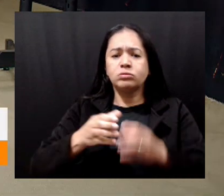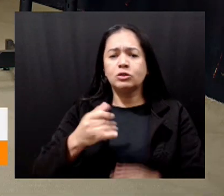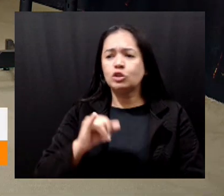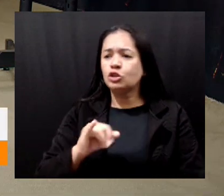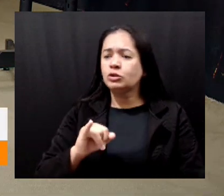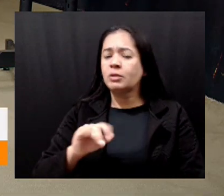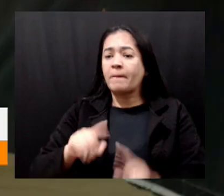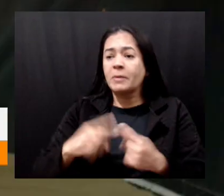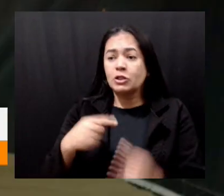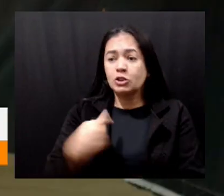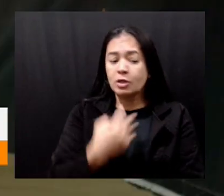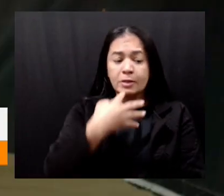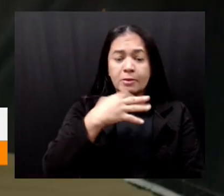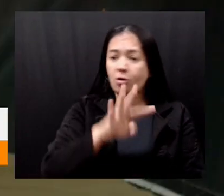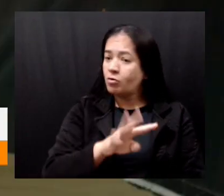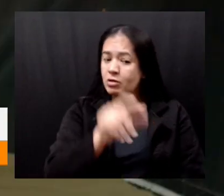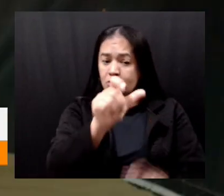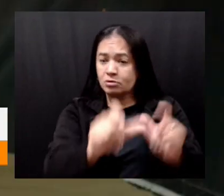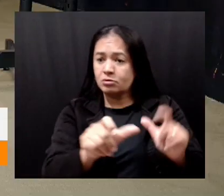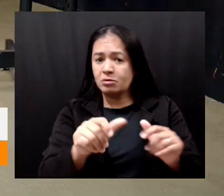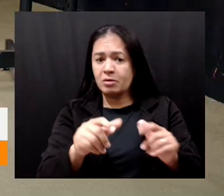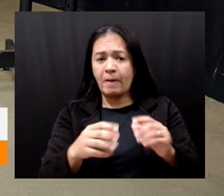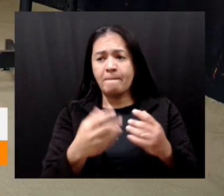lado e parece que está tão longe?